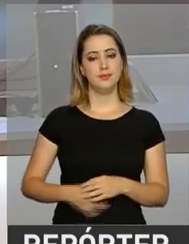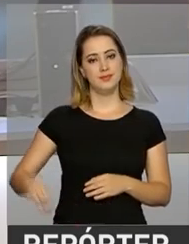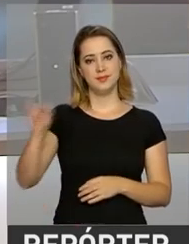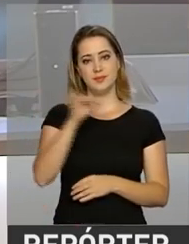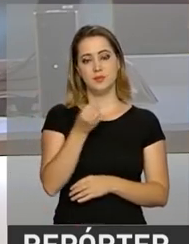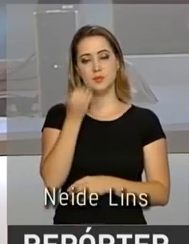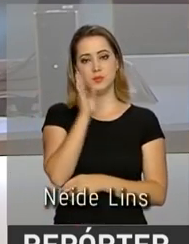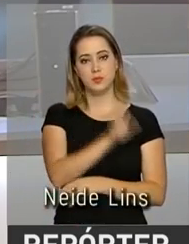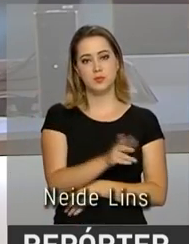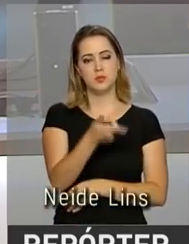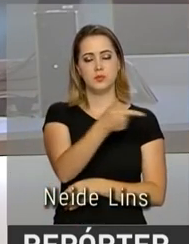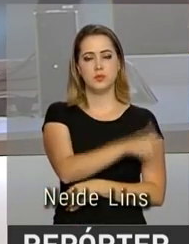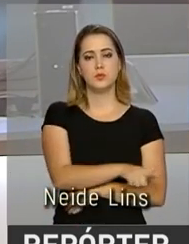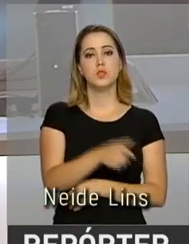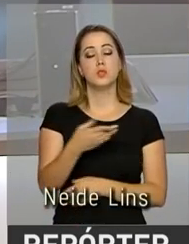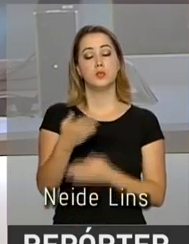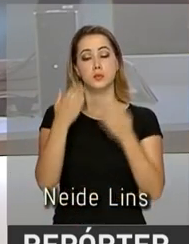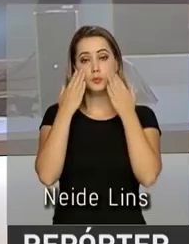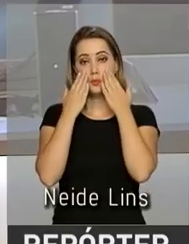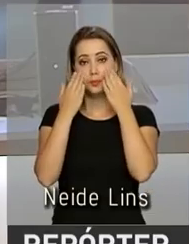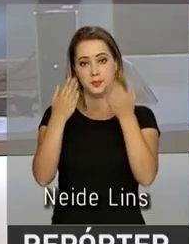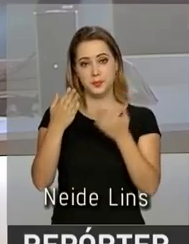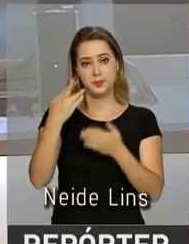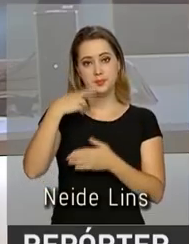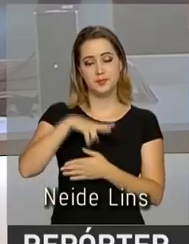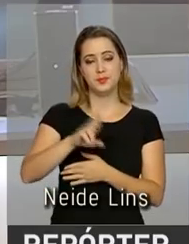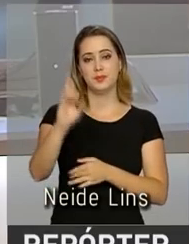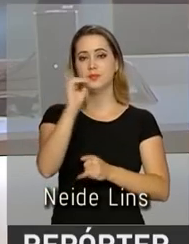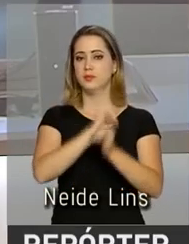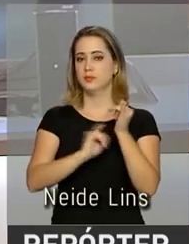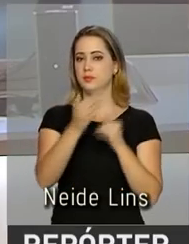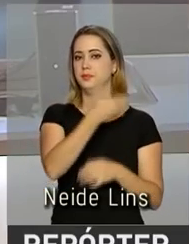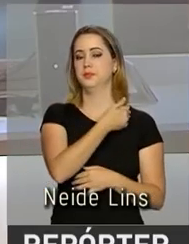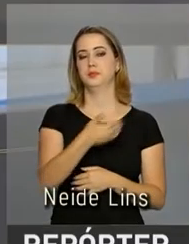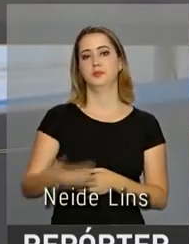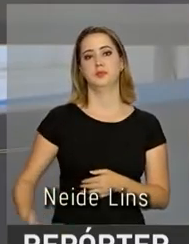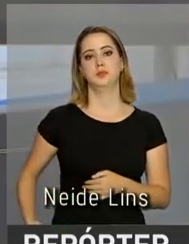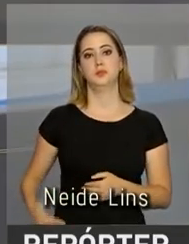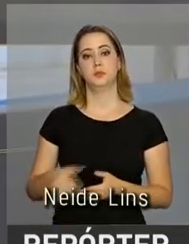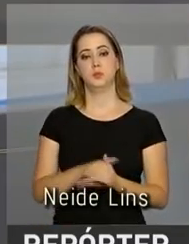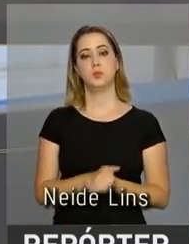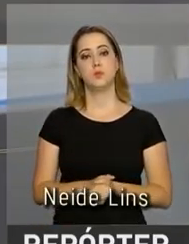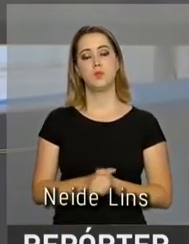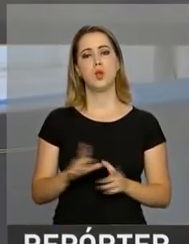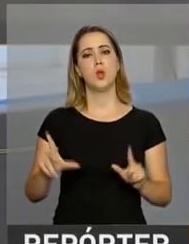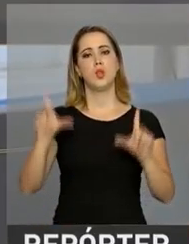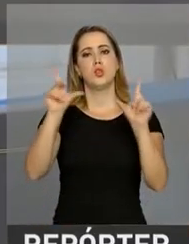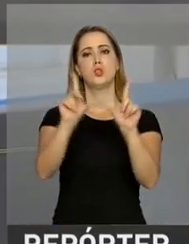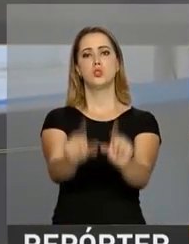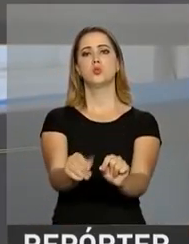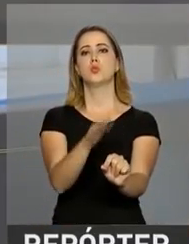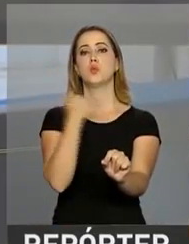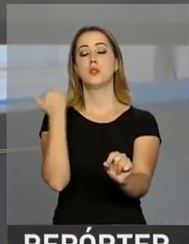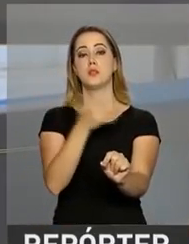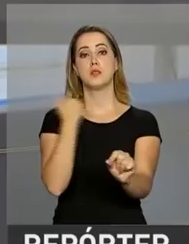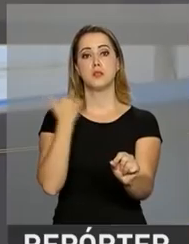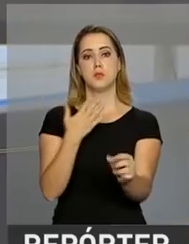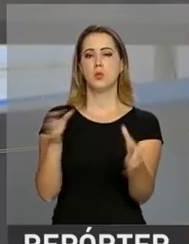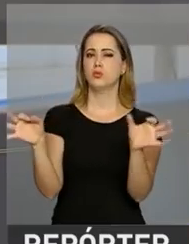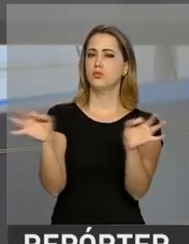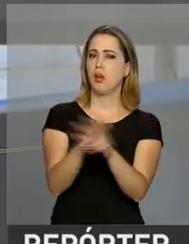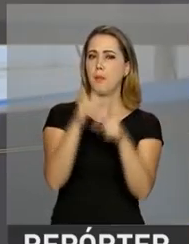Olá boa tarde estamos de volta com o repórter NBR as notícias do governo reduzir os homicídios combater a